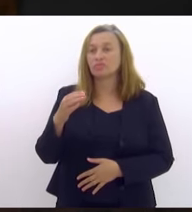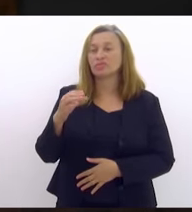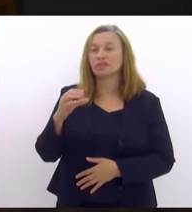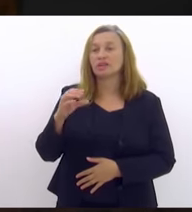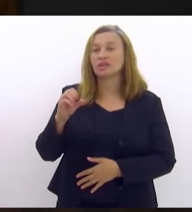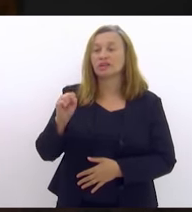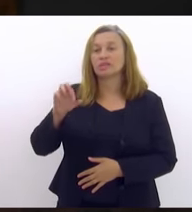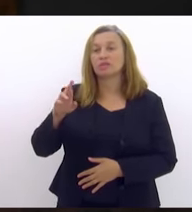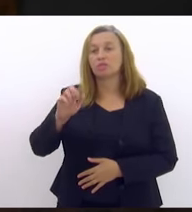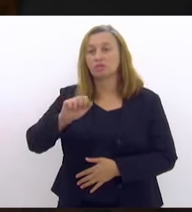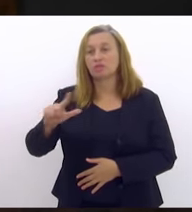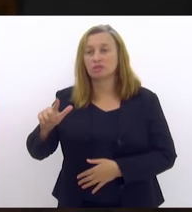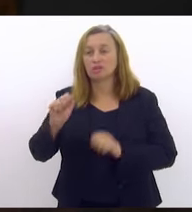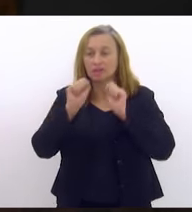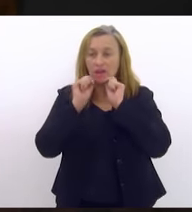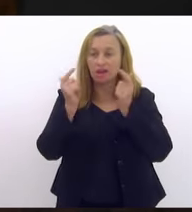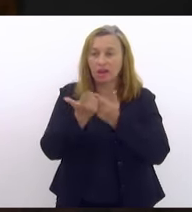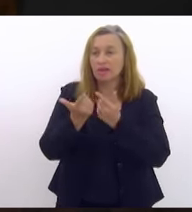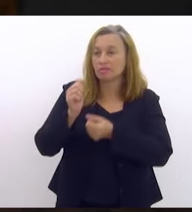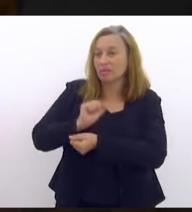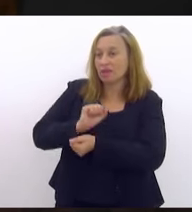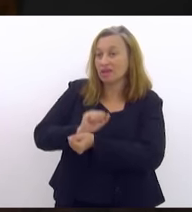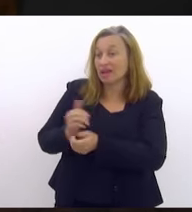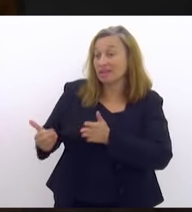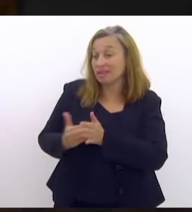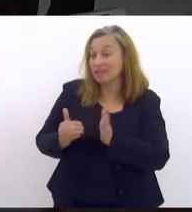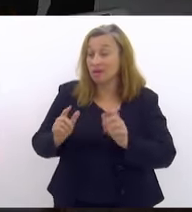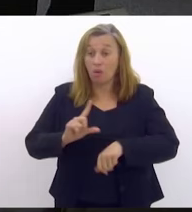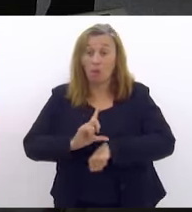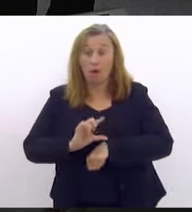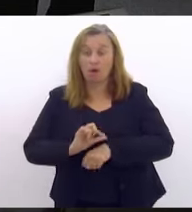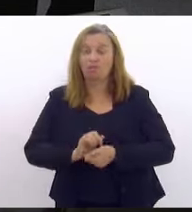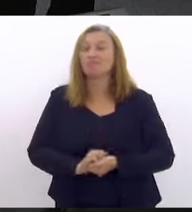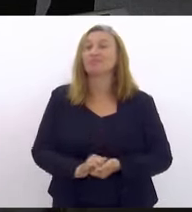LERJ por esperar até essa hora.